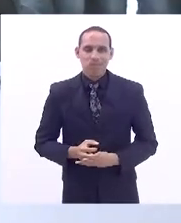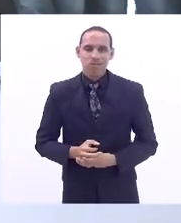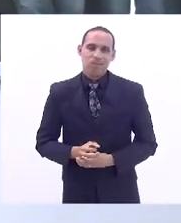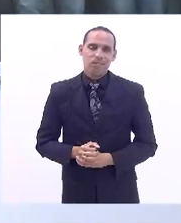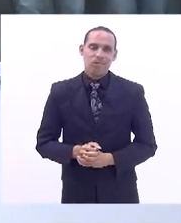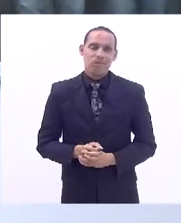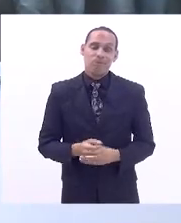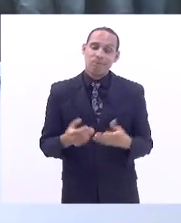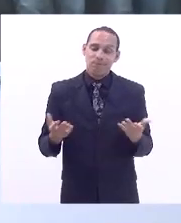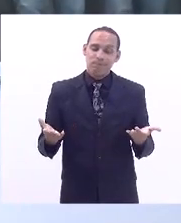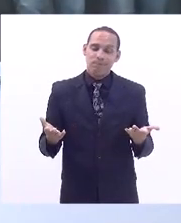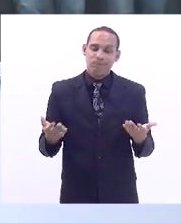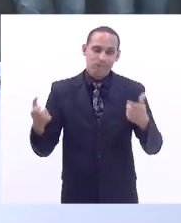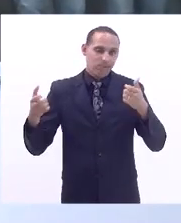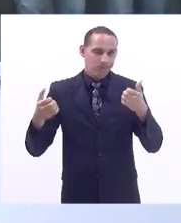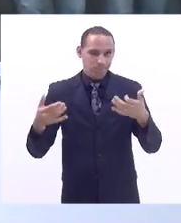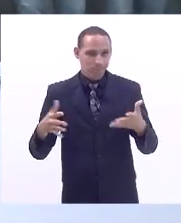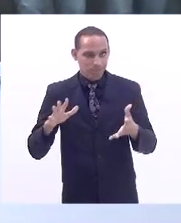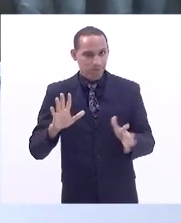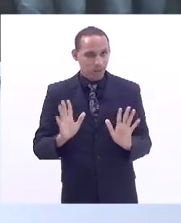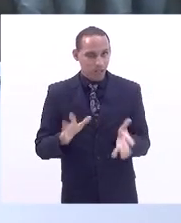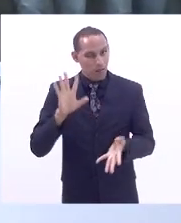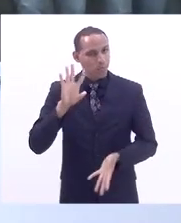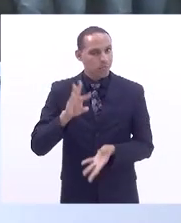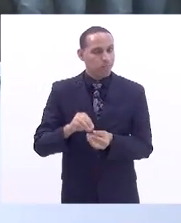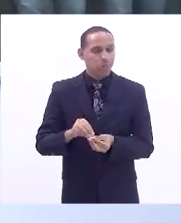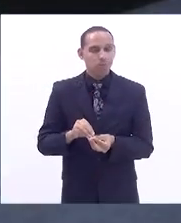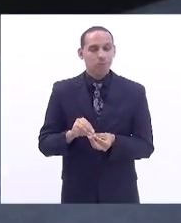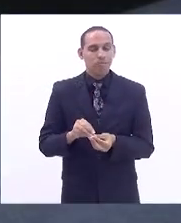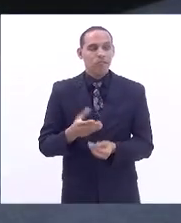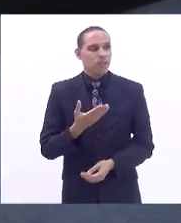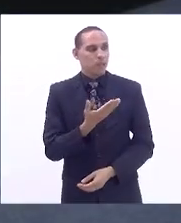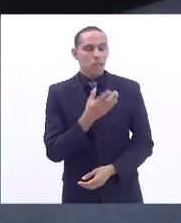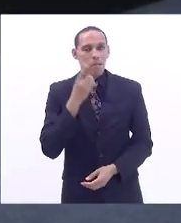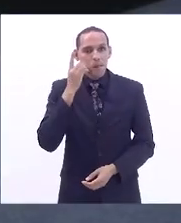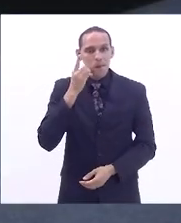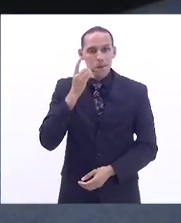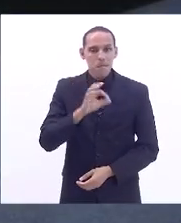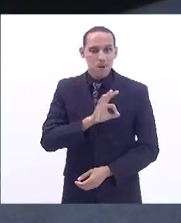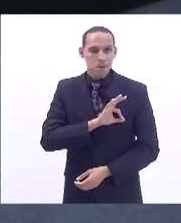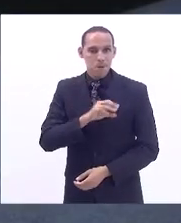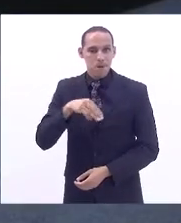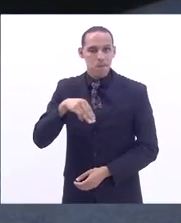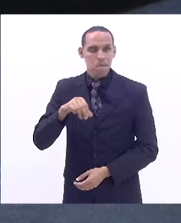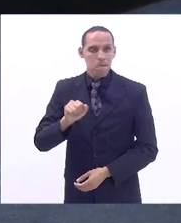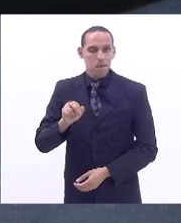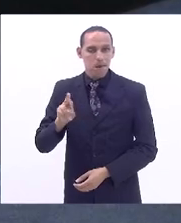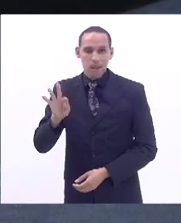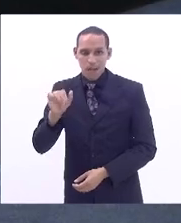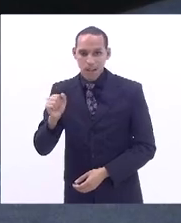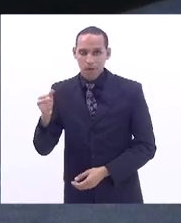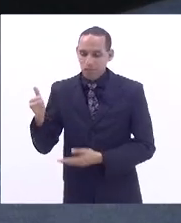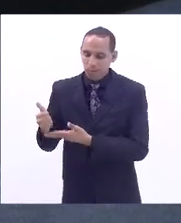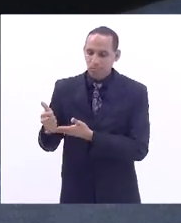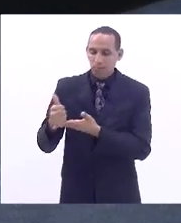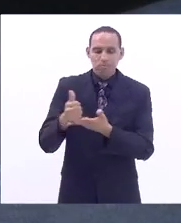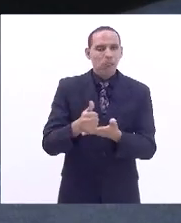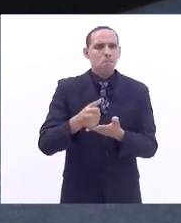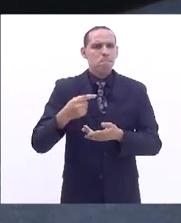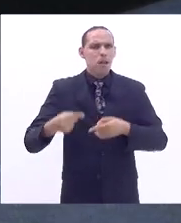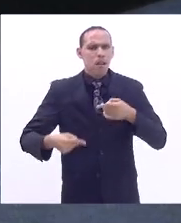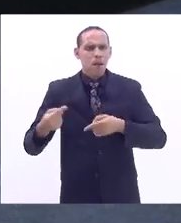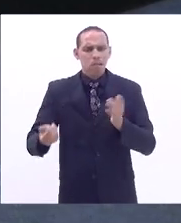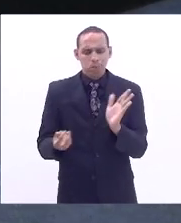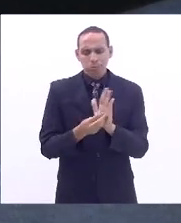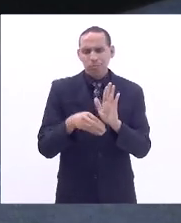o jeito é esse senhor presidente quando a deputada Martha Rocha Traz esse debate